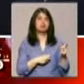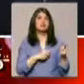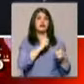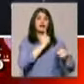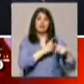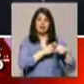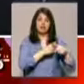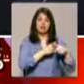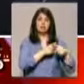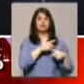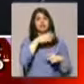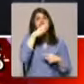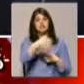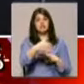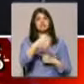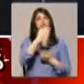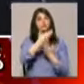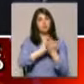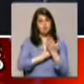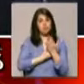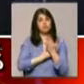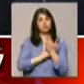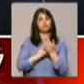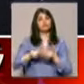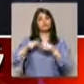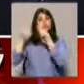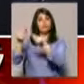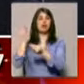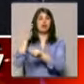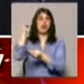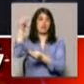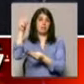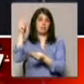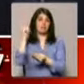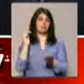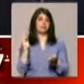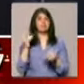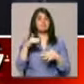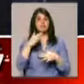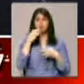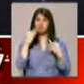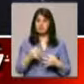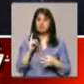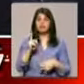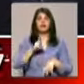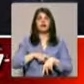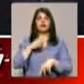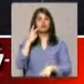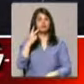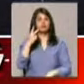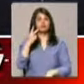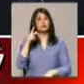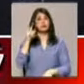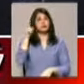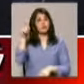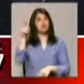estão indicar que o documento só chegar amanhã o que sabe e que é certo é que está marcada para as 14 horas de Bruxelas 13